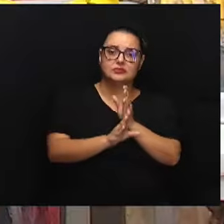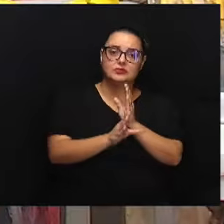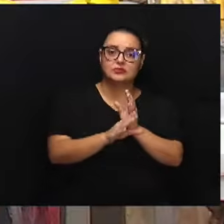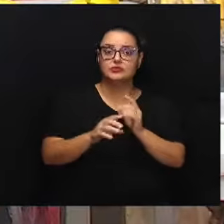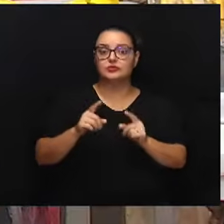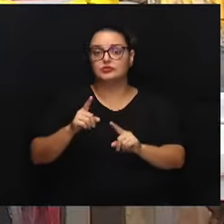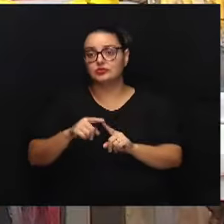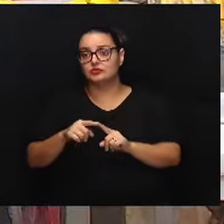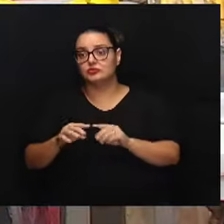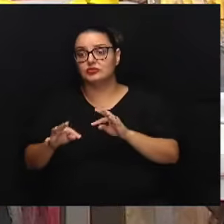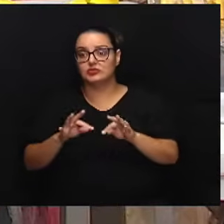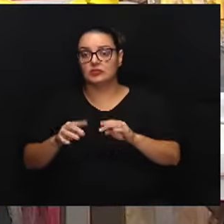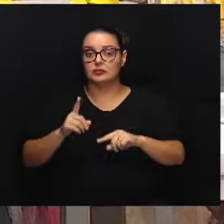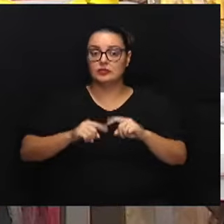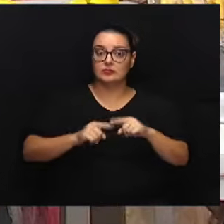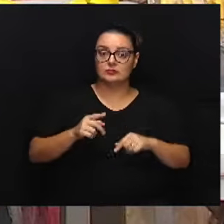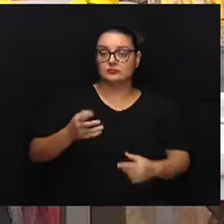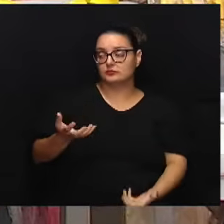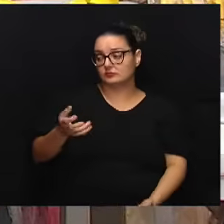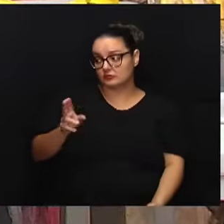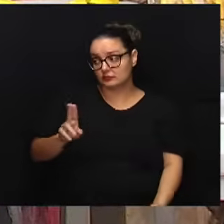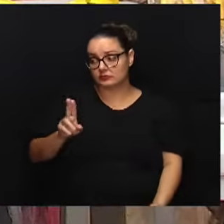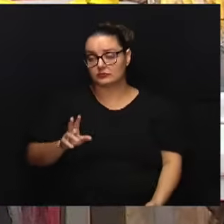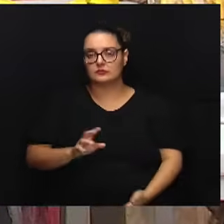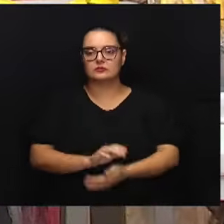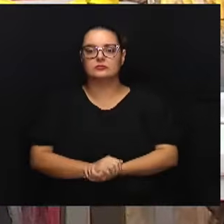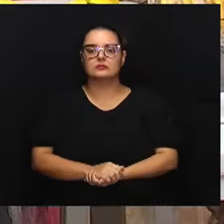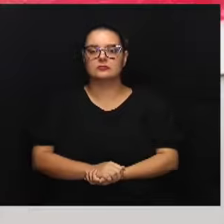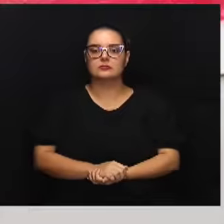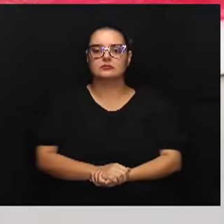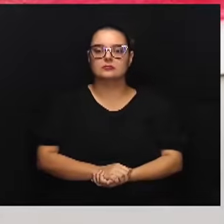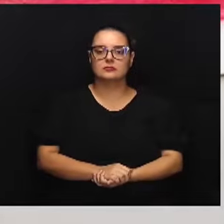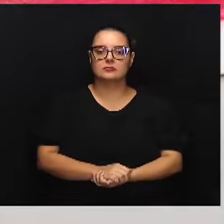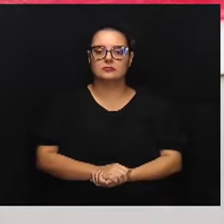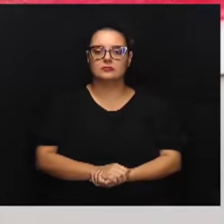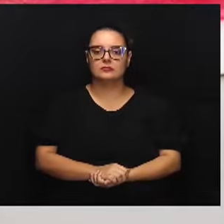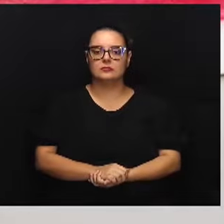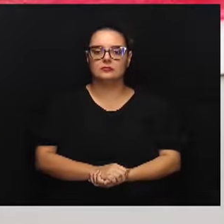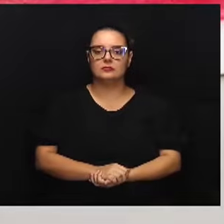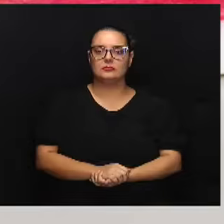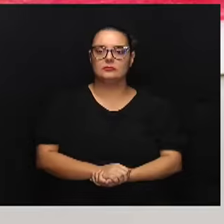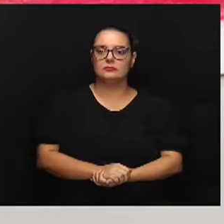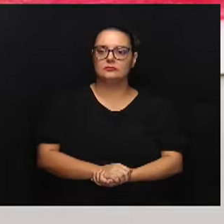de material que você quer utilizar, sabe?